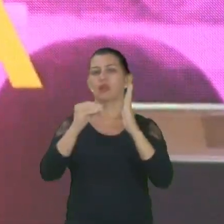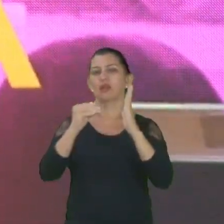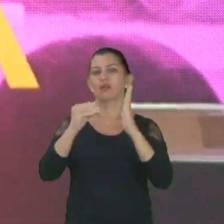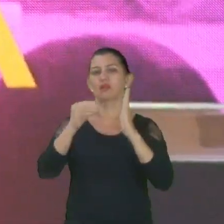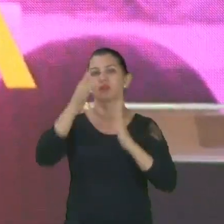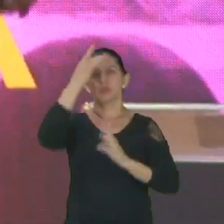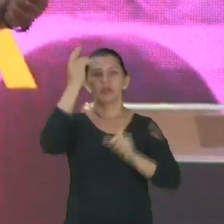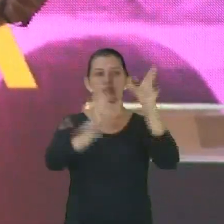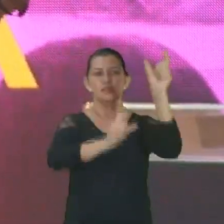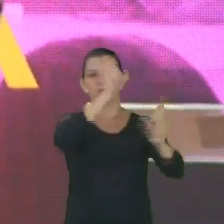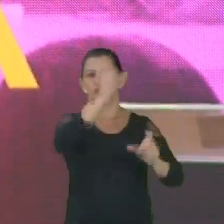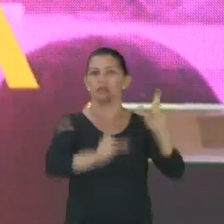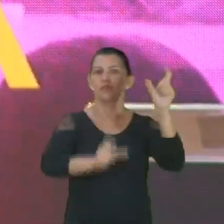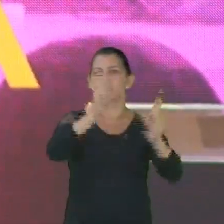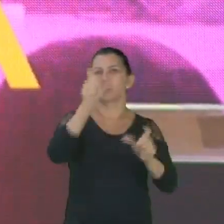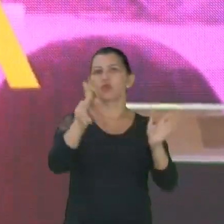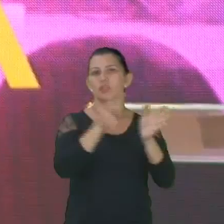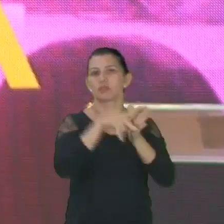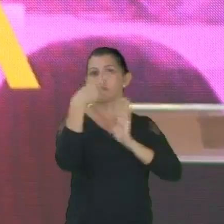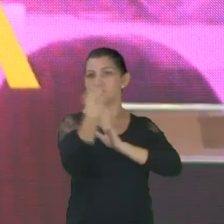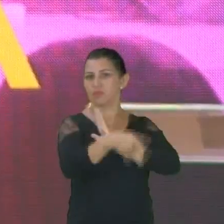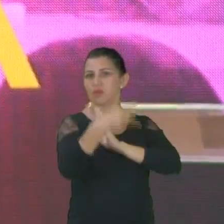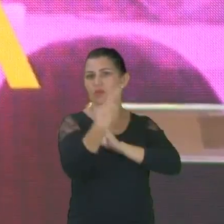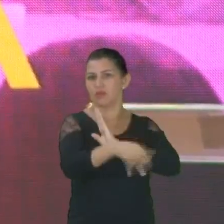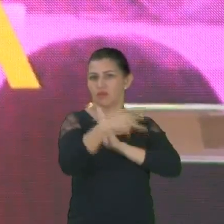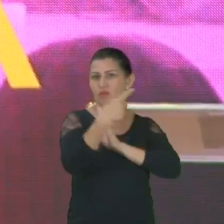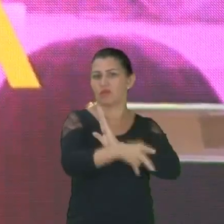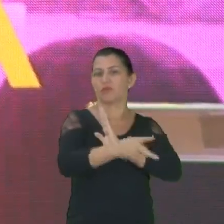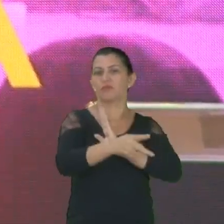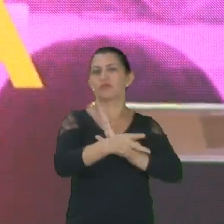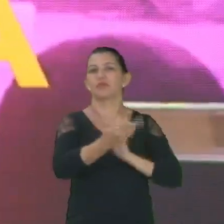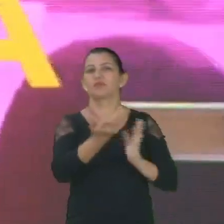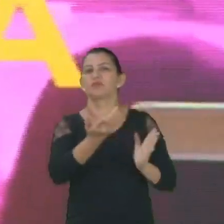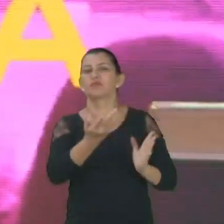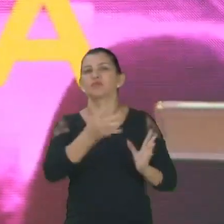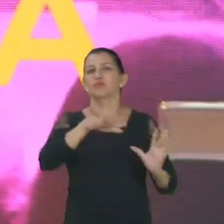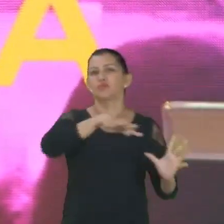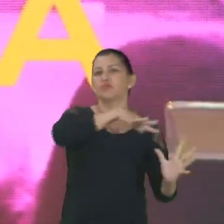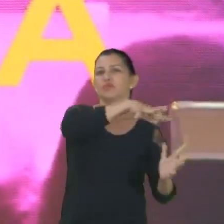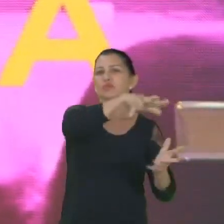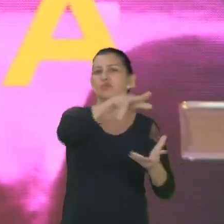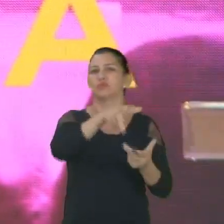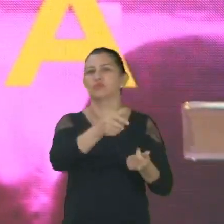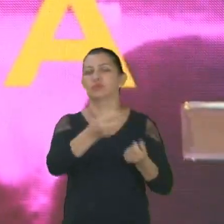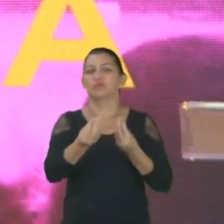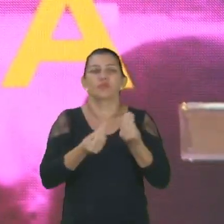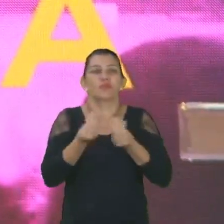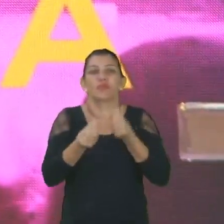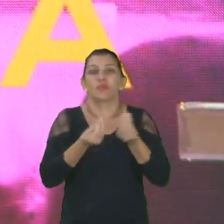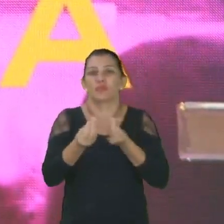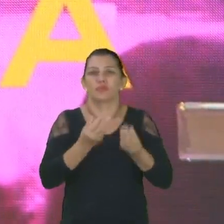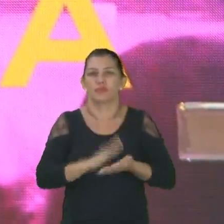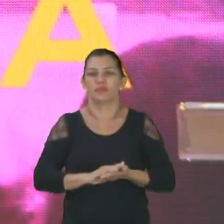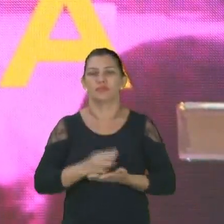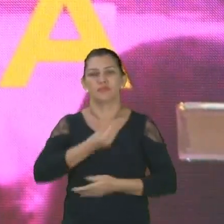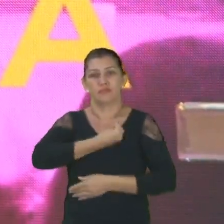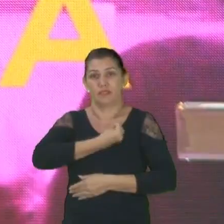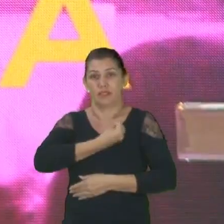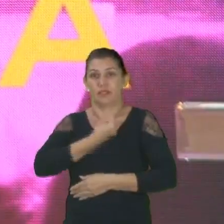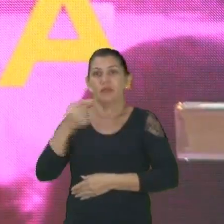de comportamento do mundo, de estilo de vida do mundo, o que nós estamos fazendo aqui?